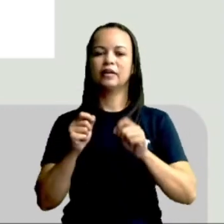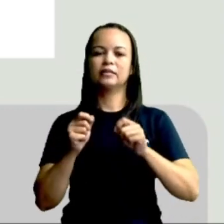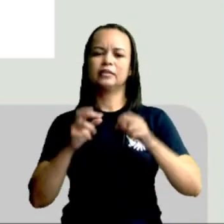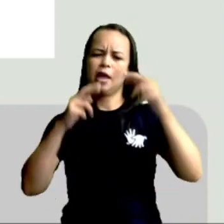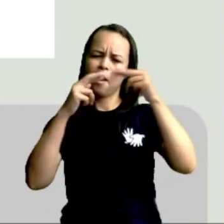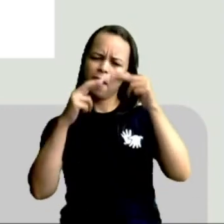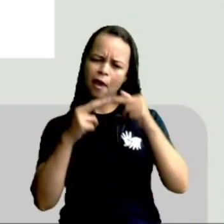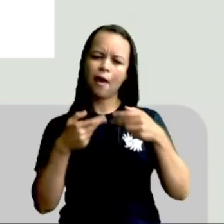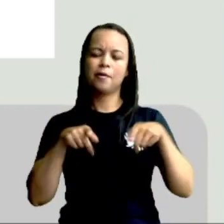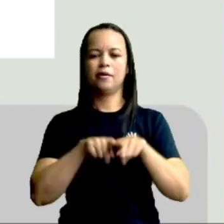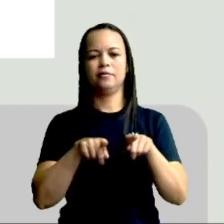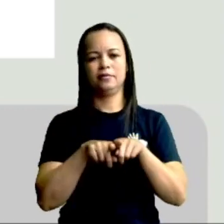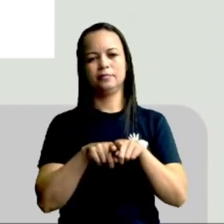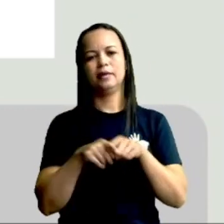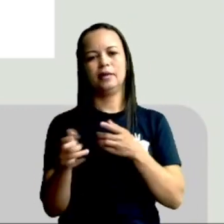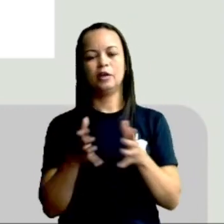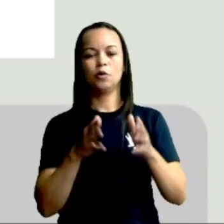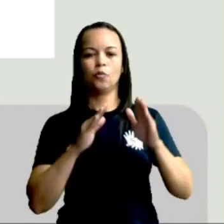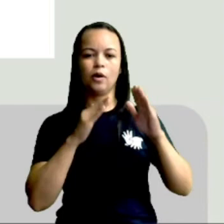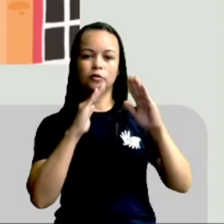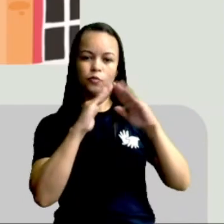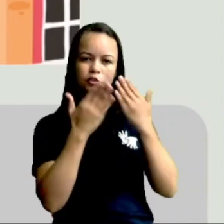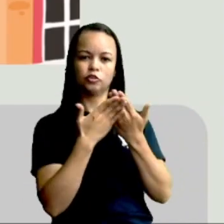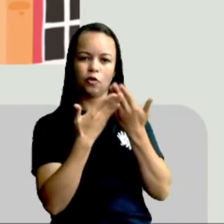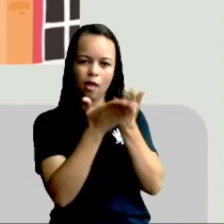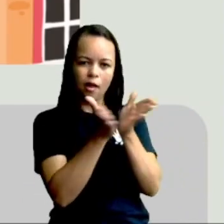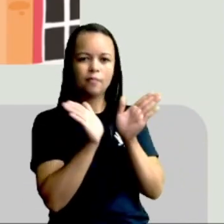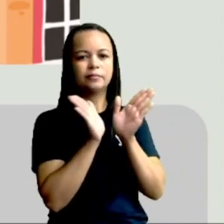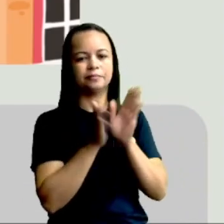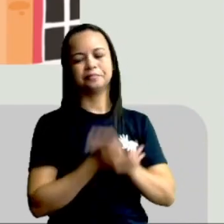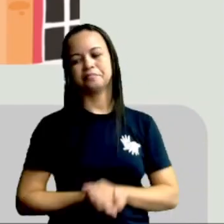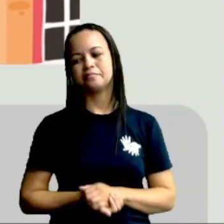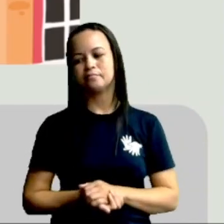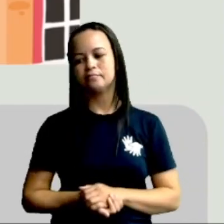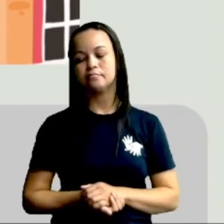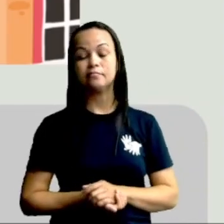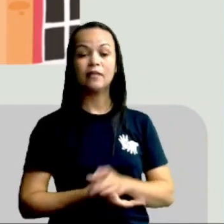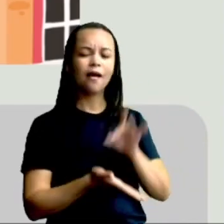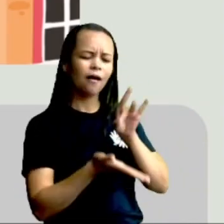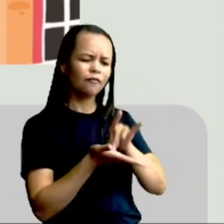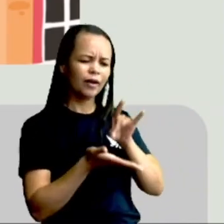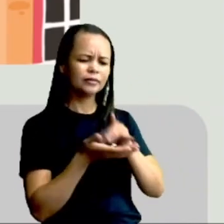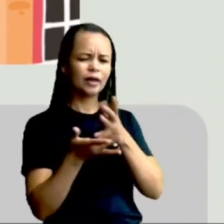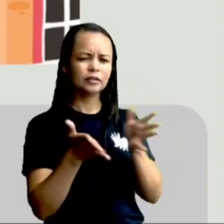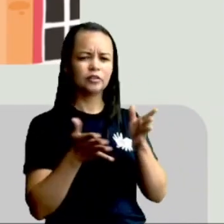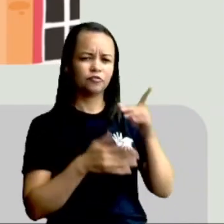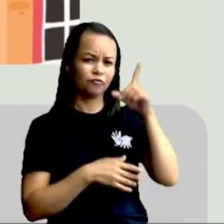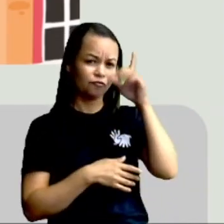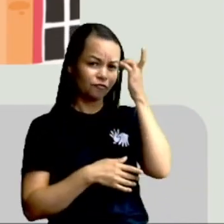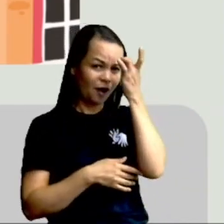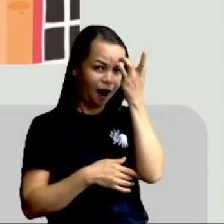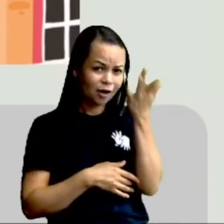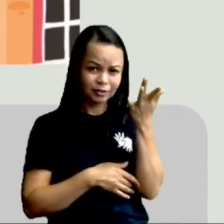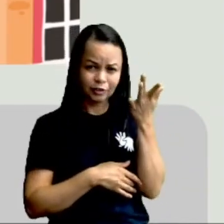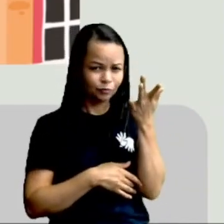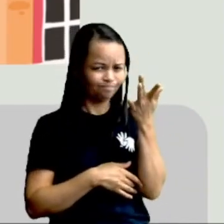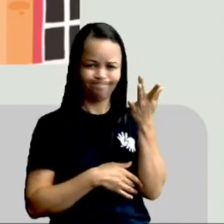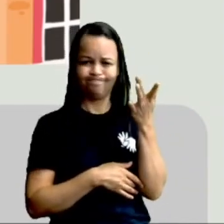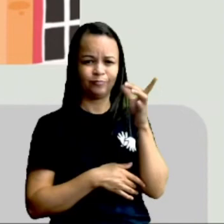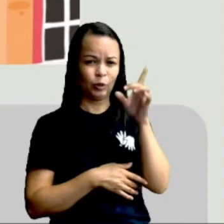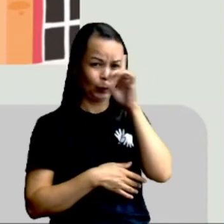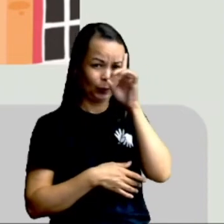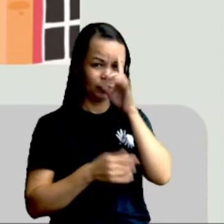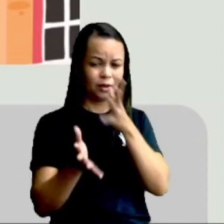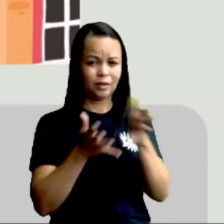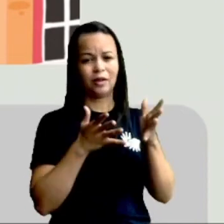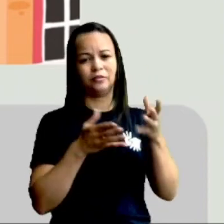rimas também, certo? Quando a escola dele abrisse. A verdade é que não foram dias fáceis para ninguém, né, gente? Ter de